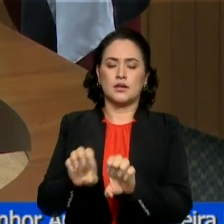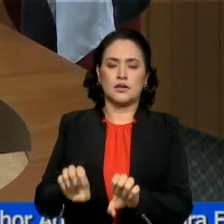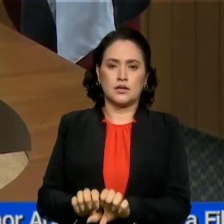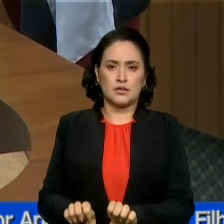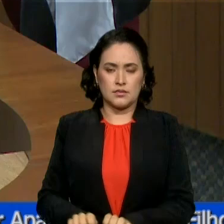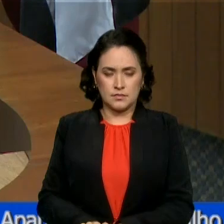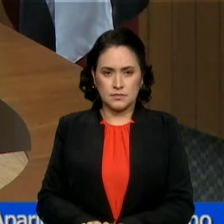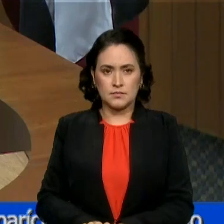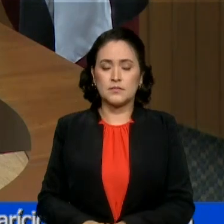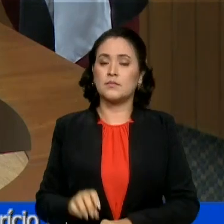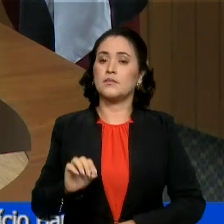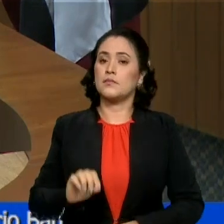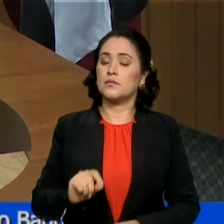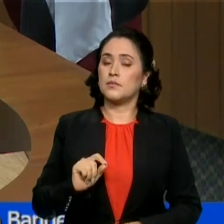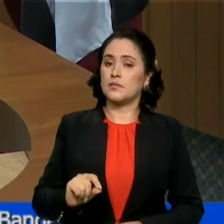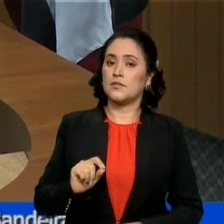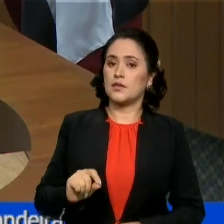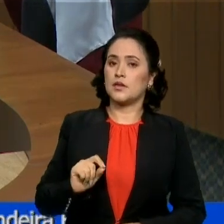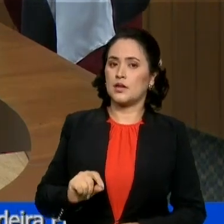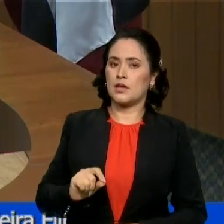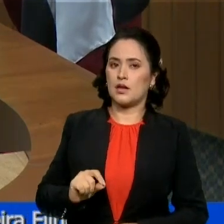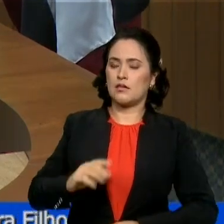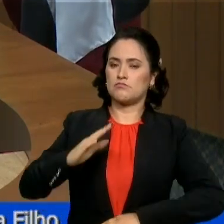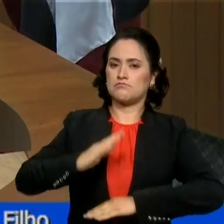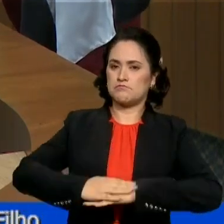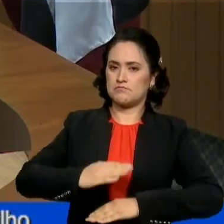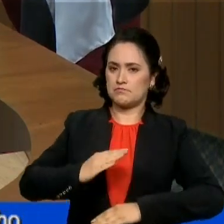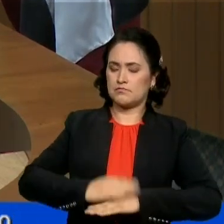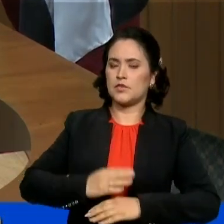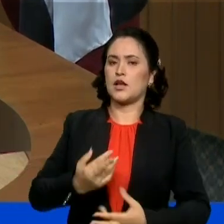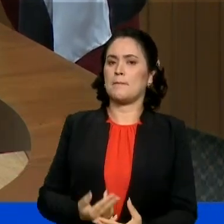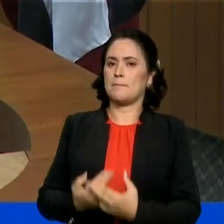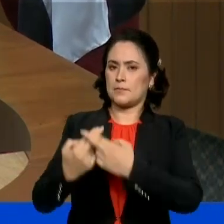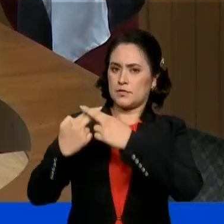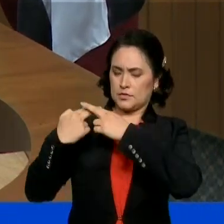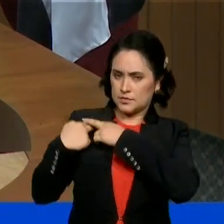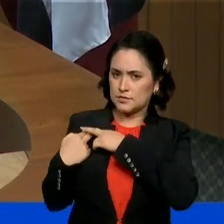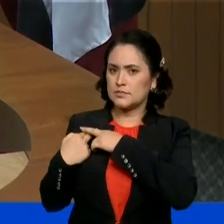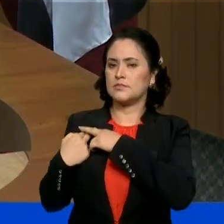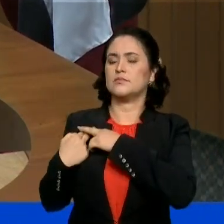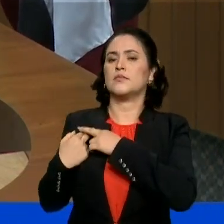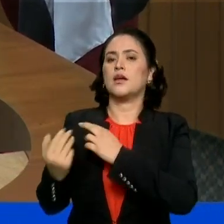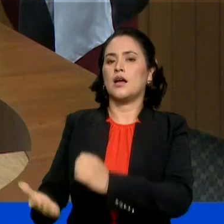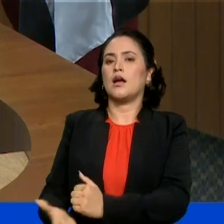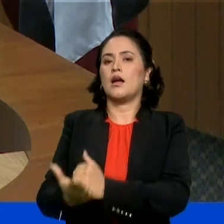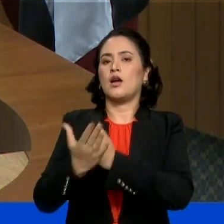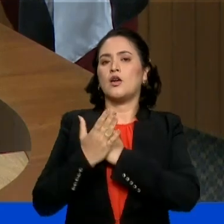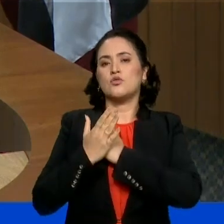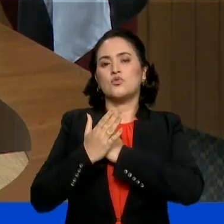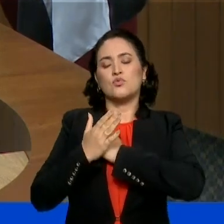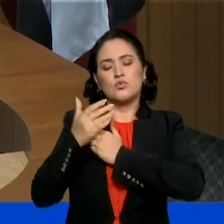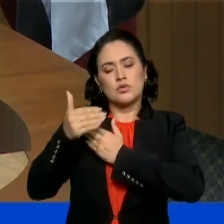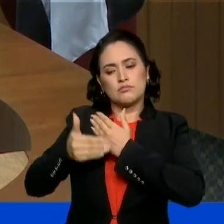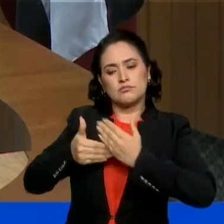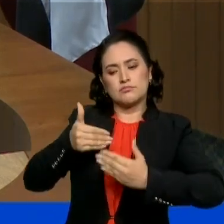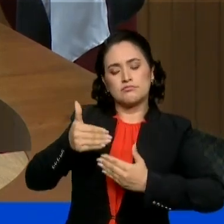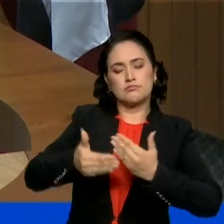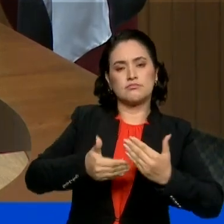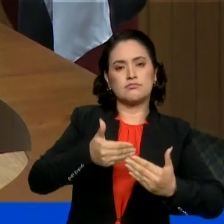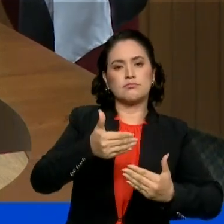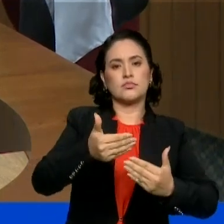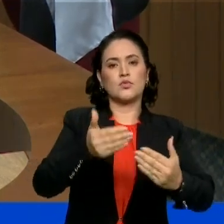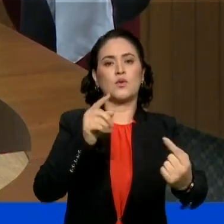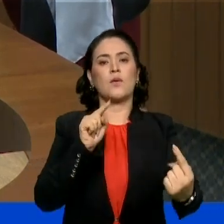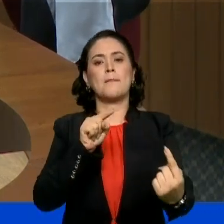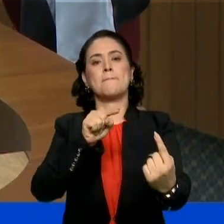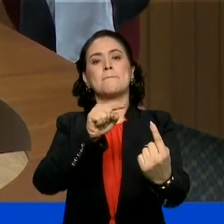com zelo, competência e muita responsabilidade me ajudam diariamente a caminhar na direção do alcance dos